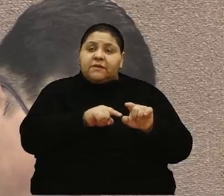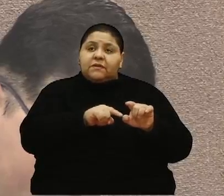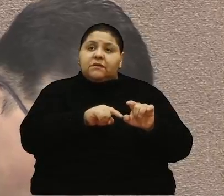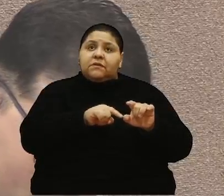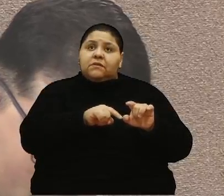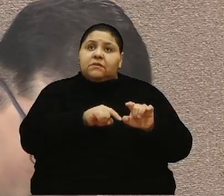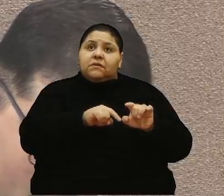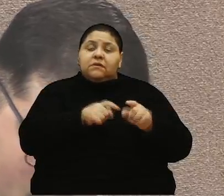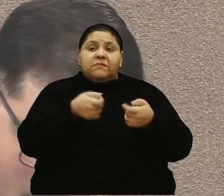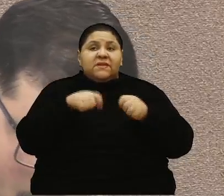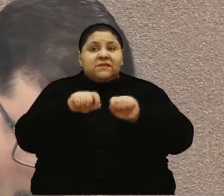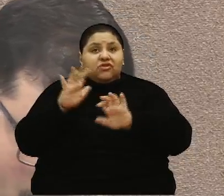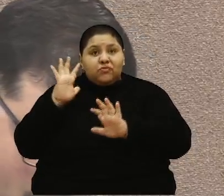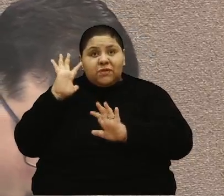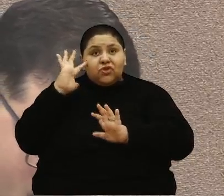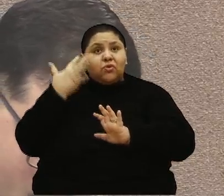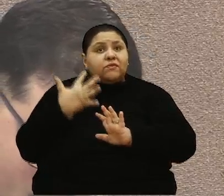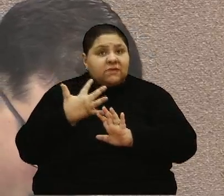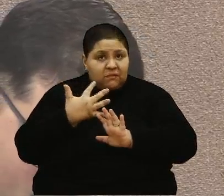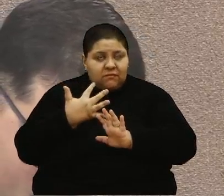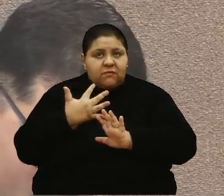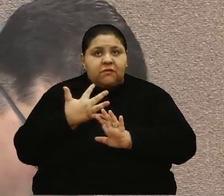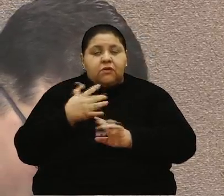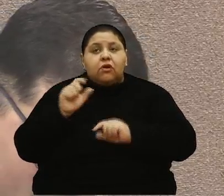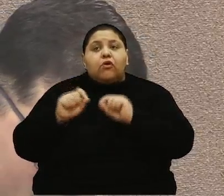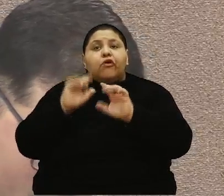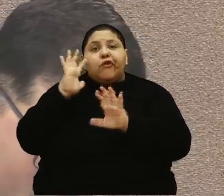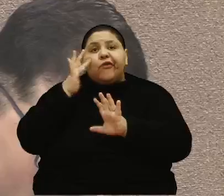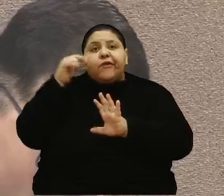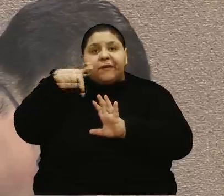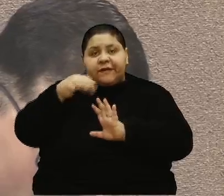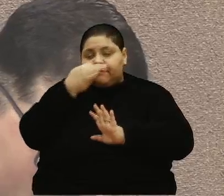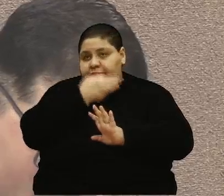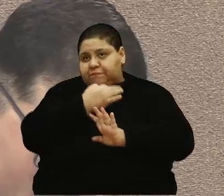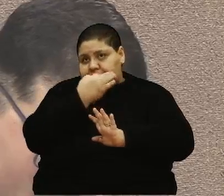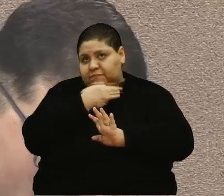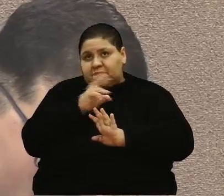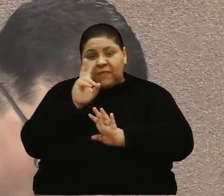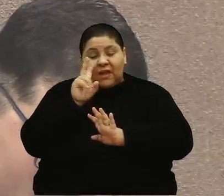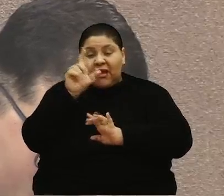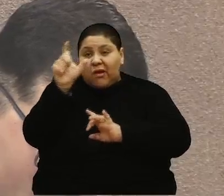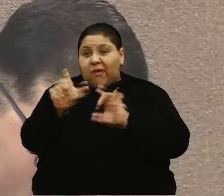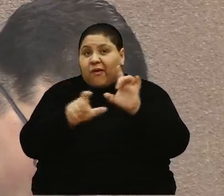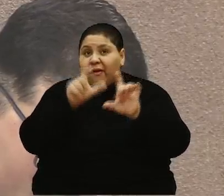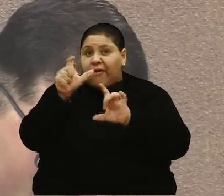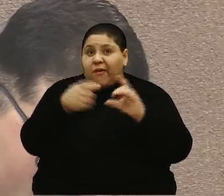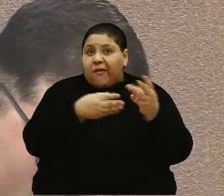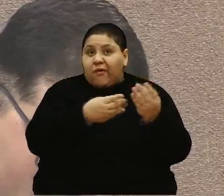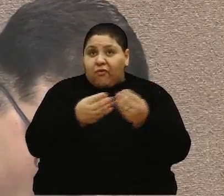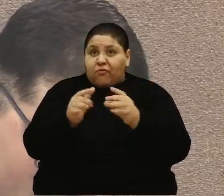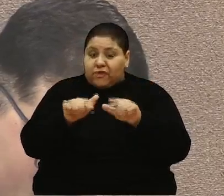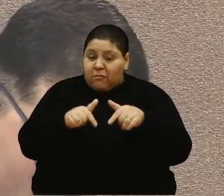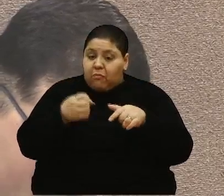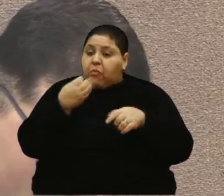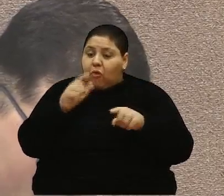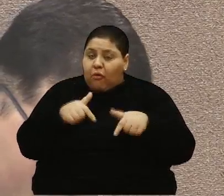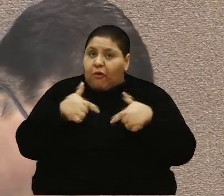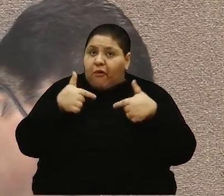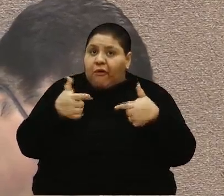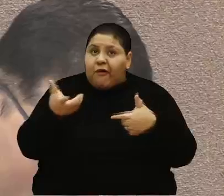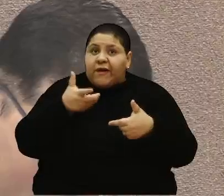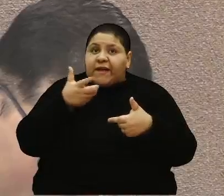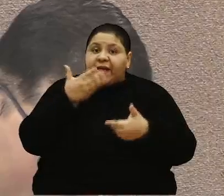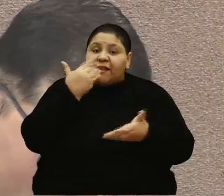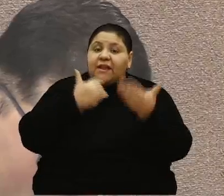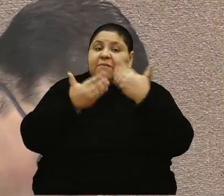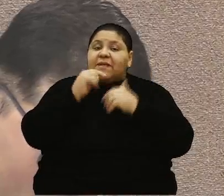em uma solução. O que acontece hoje em Caxias do Sul? Eu vejo pessoas com muita boa ação querendo alimentar